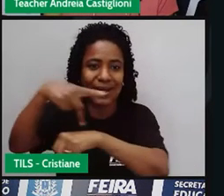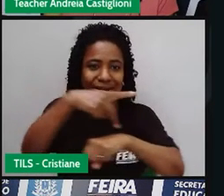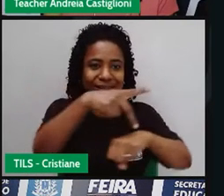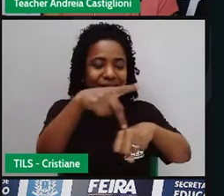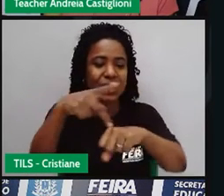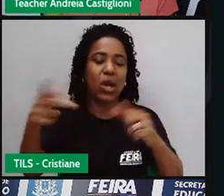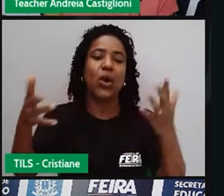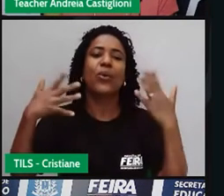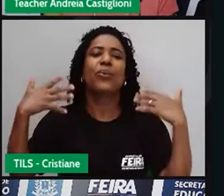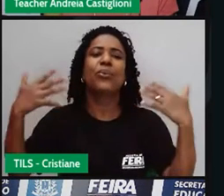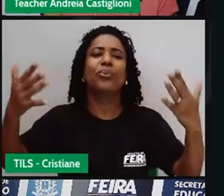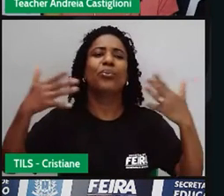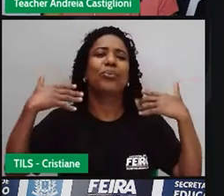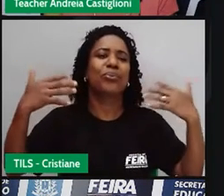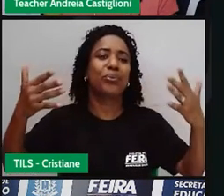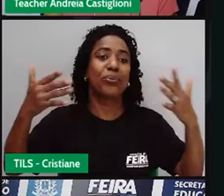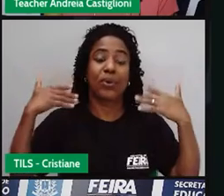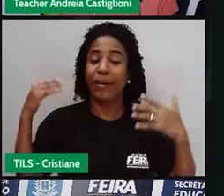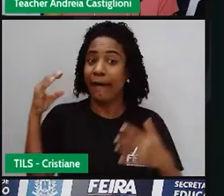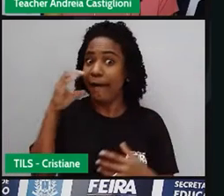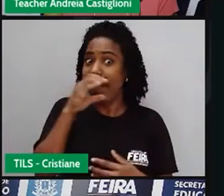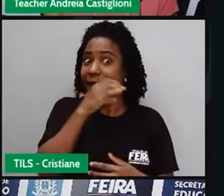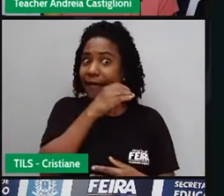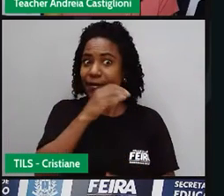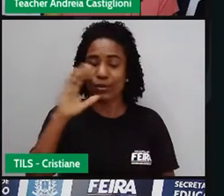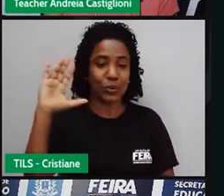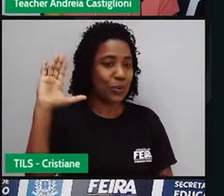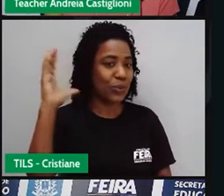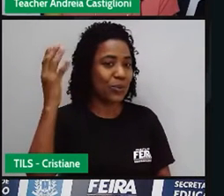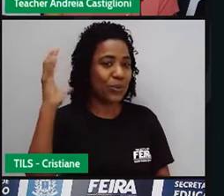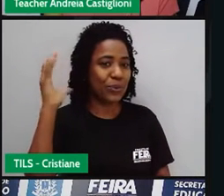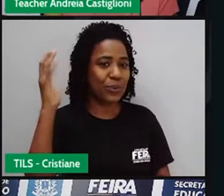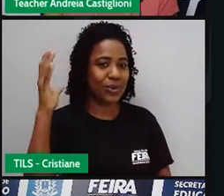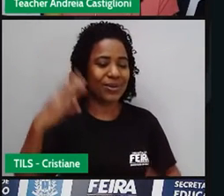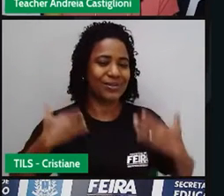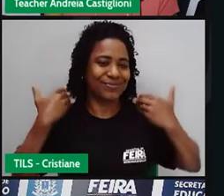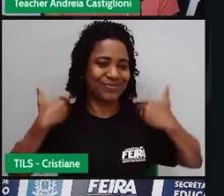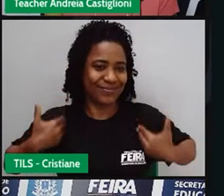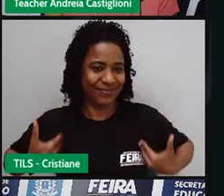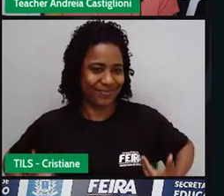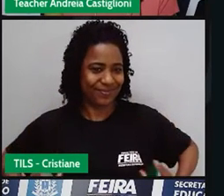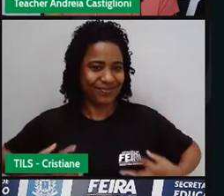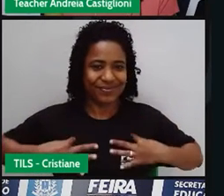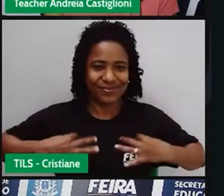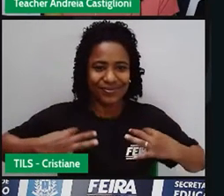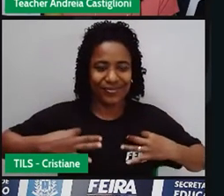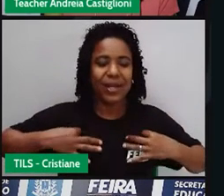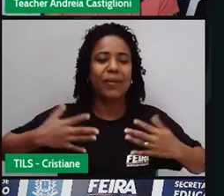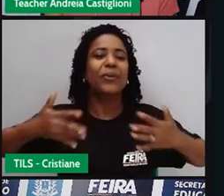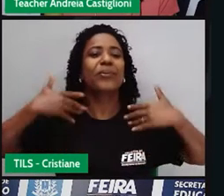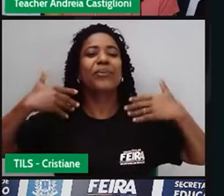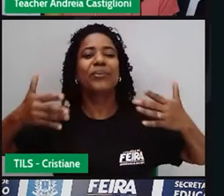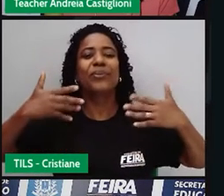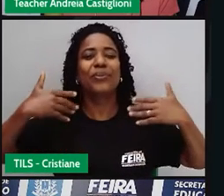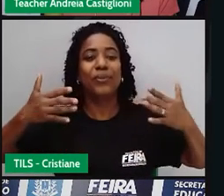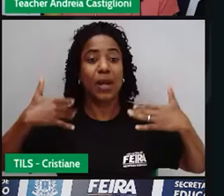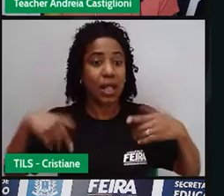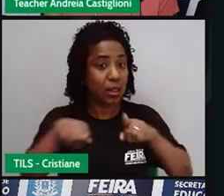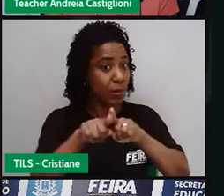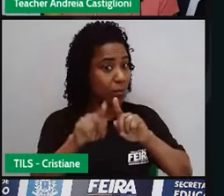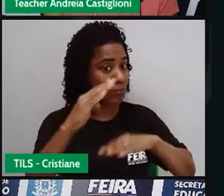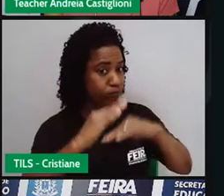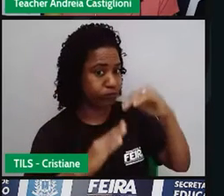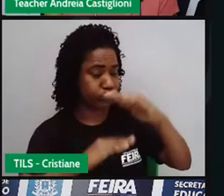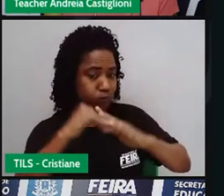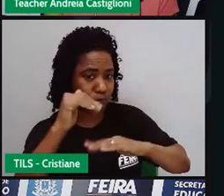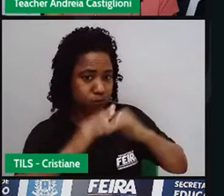como o nosso que tem que ir para tropical É claro que nós vamos escolher roupa mais frescas mais leves e também a questão da